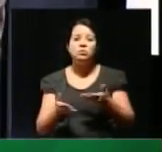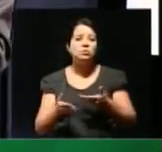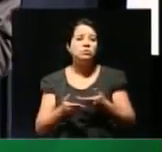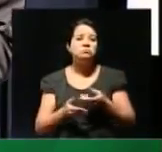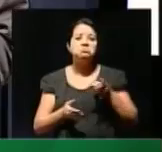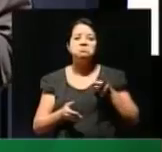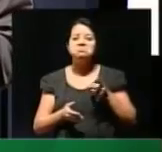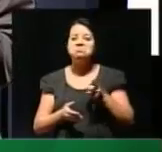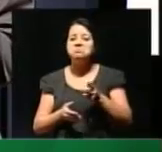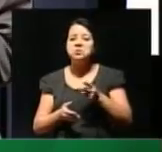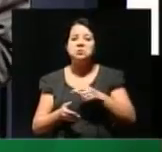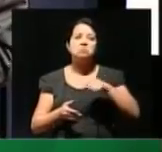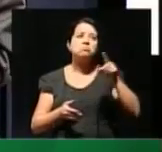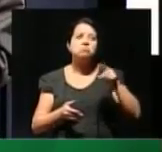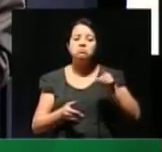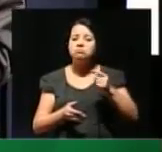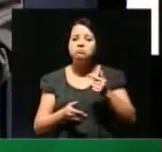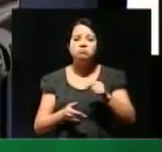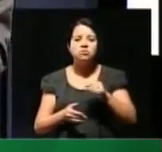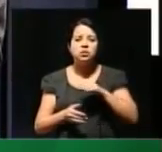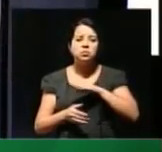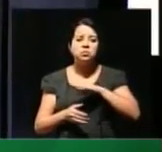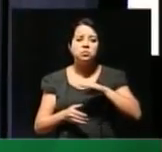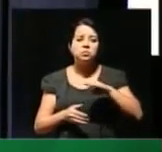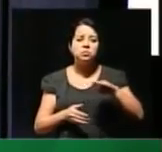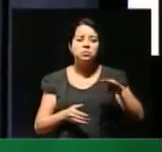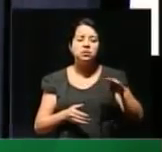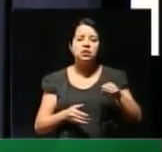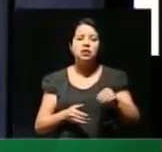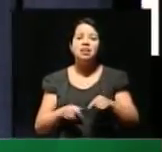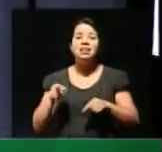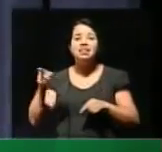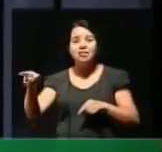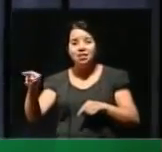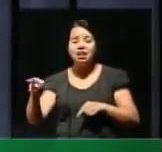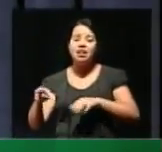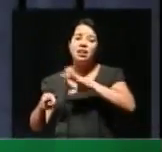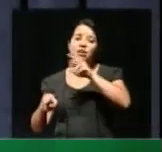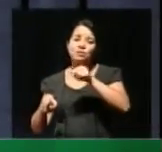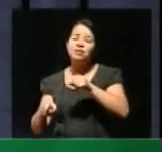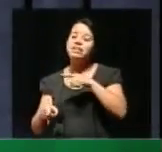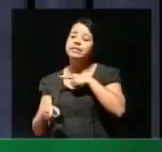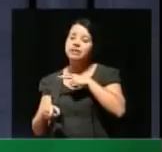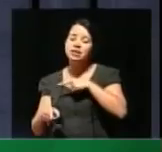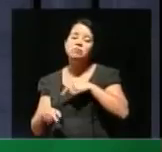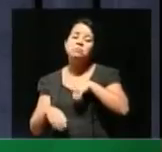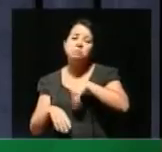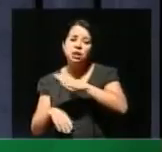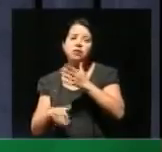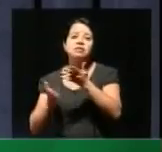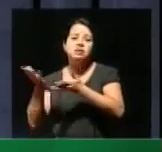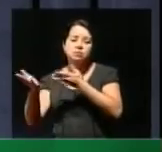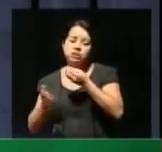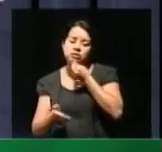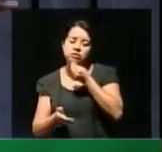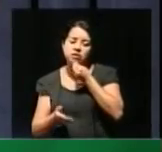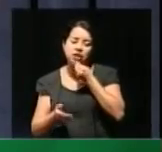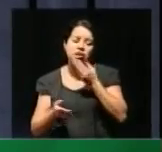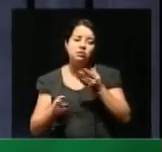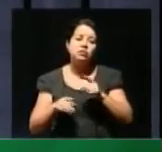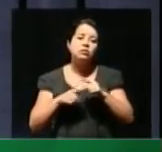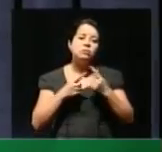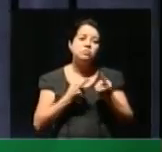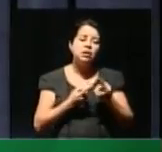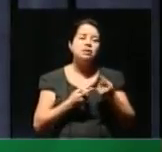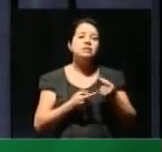É claro que tem mais gente para botar em tratamento na África, evidente, né? Mas, de qualquer maneira, a América Latina e o Caribe continua